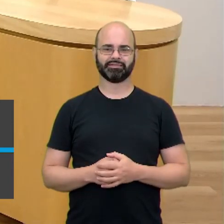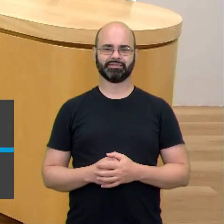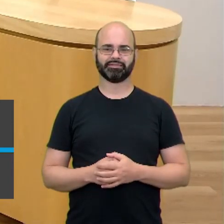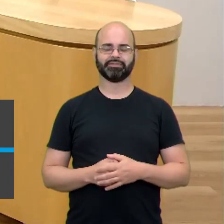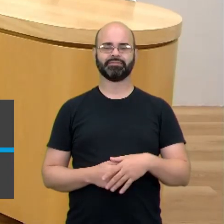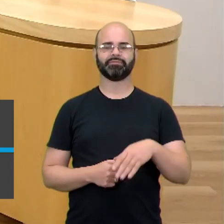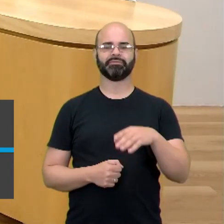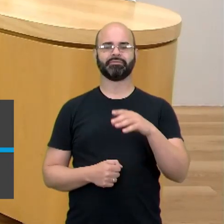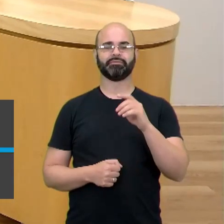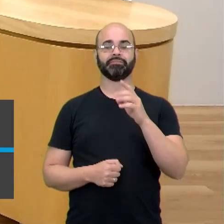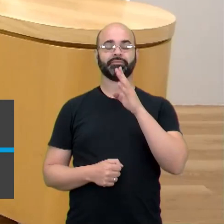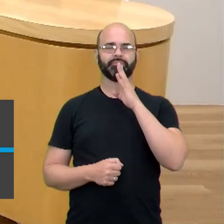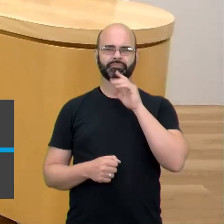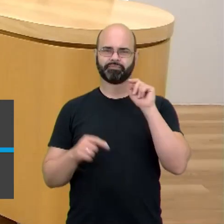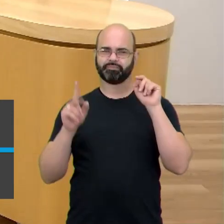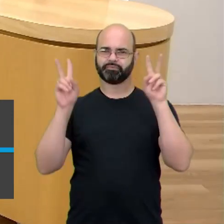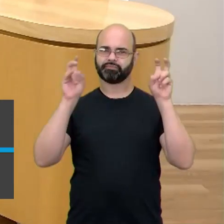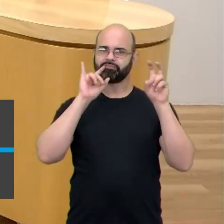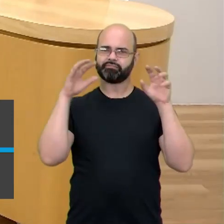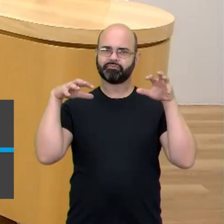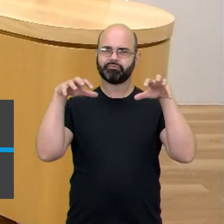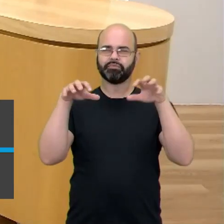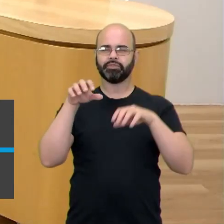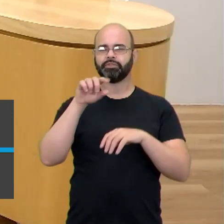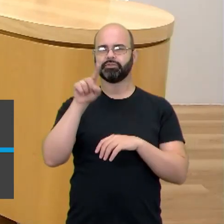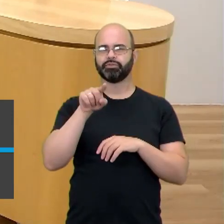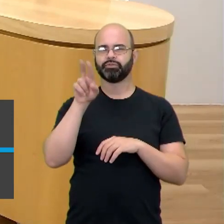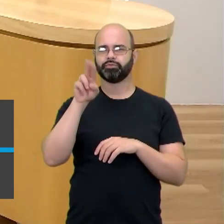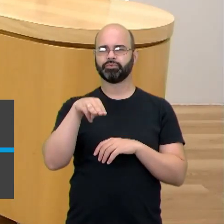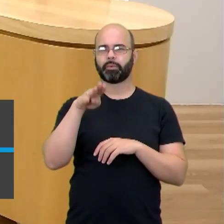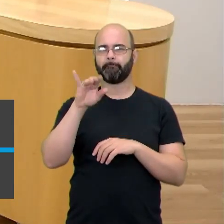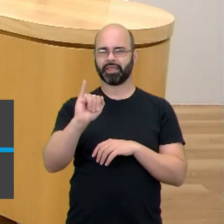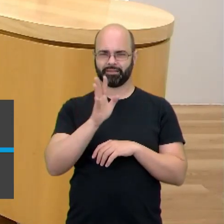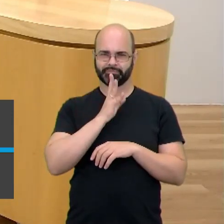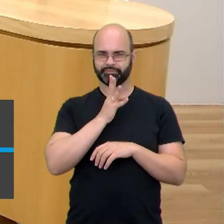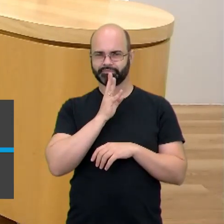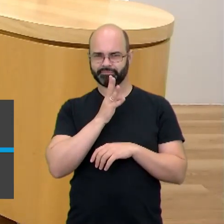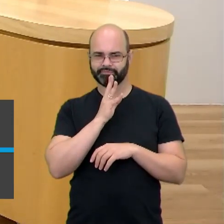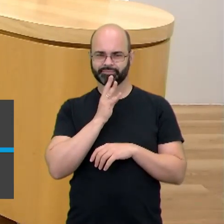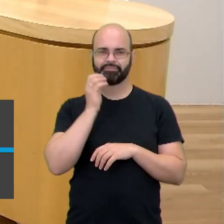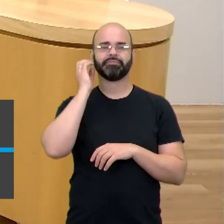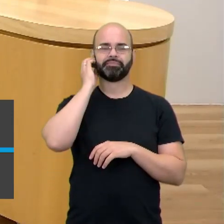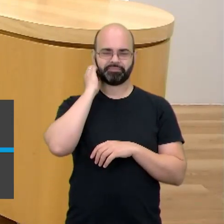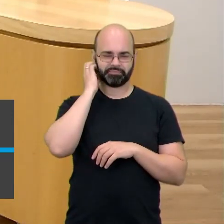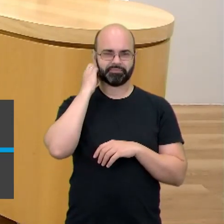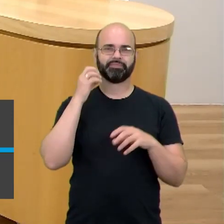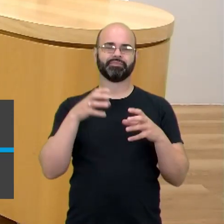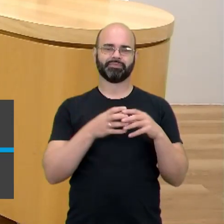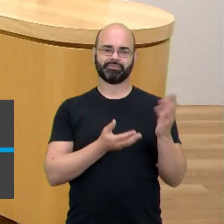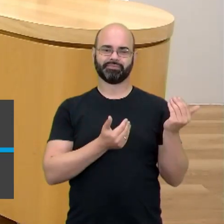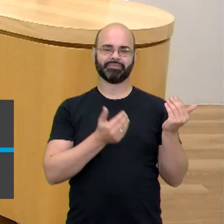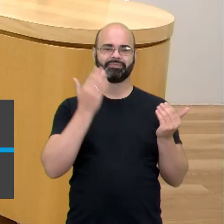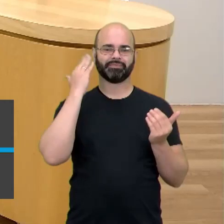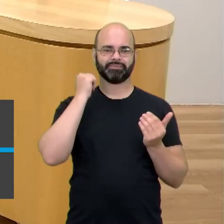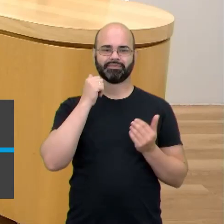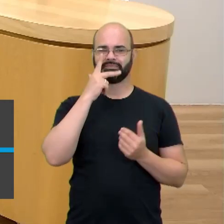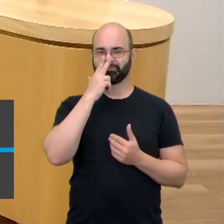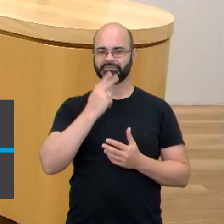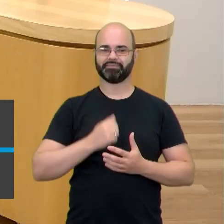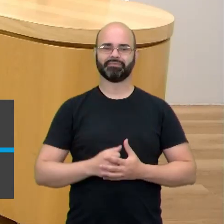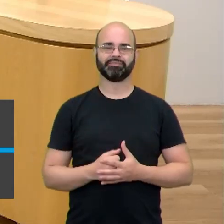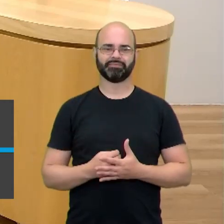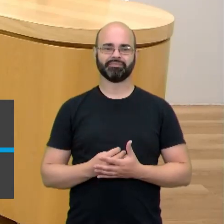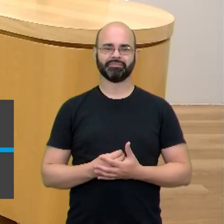vou dizer que eu conheço assim, nossa, profundamente, mas conheço. Já ouviu falar? Claro. Galerinha que é nova, aí o Chic Science ele nos deixou de uma